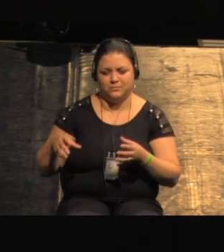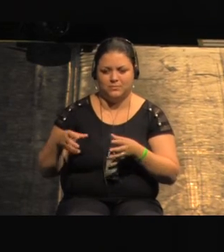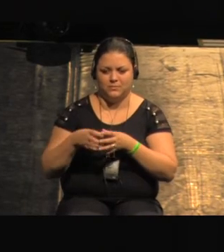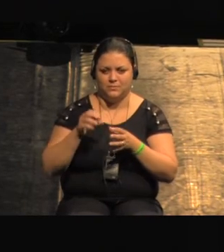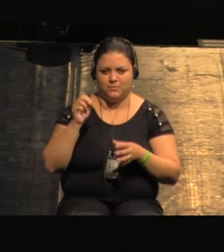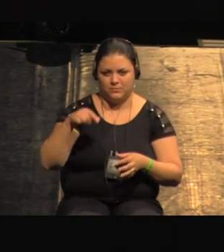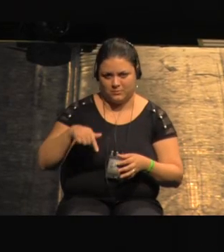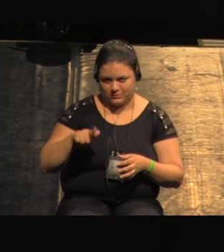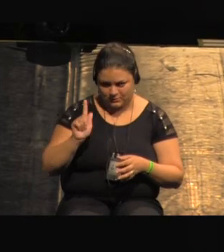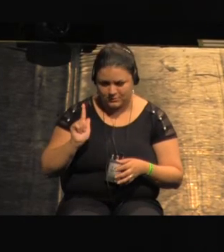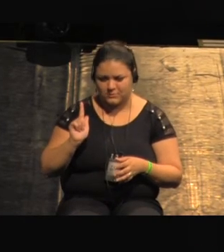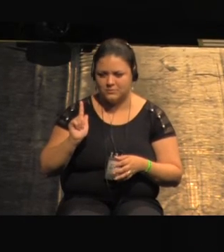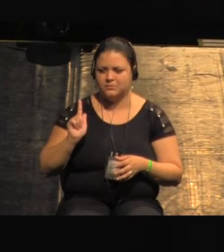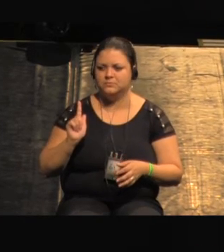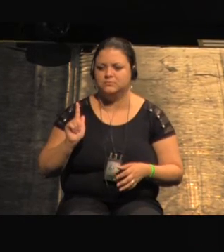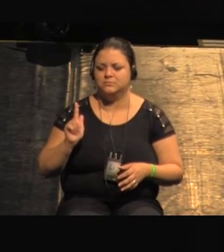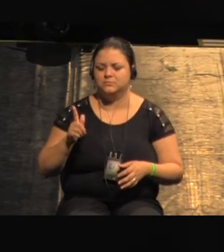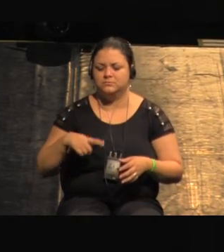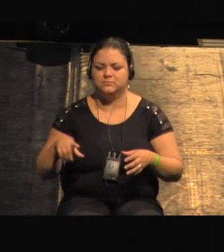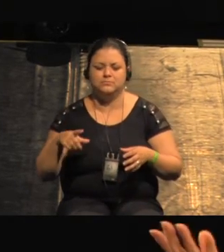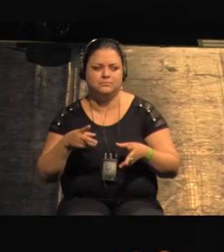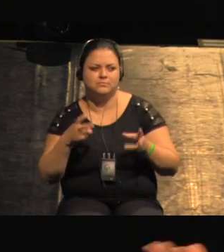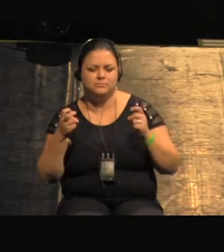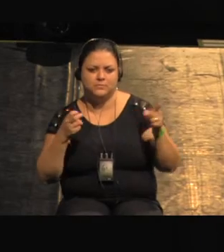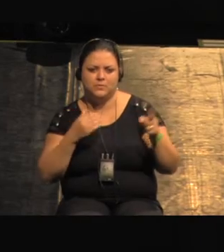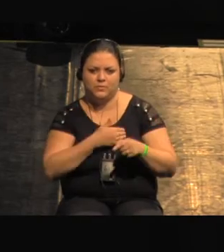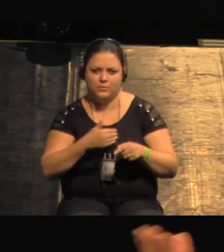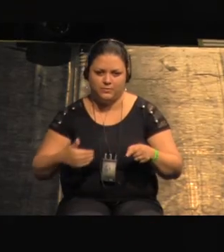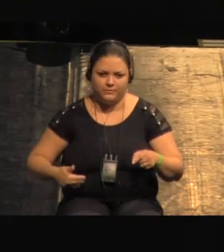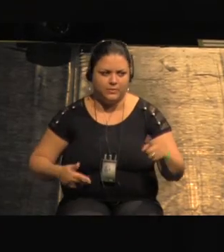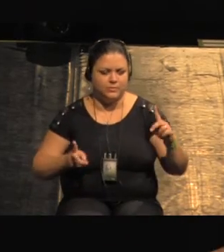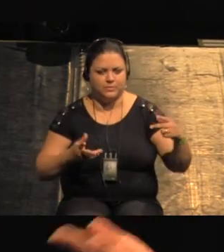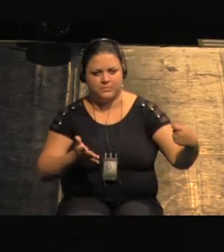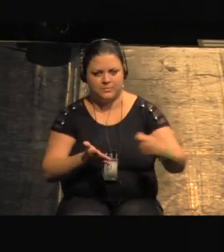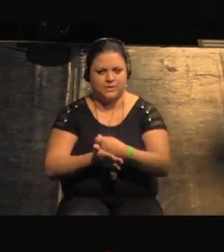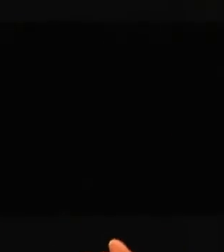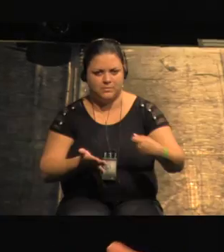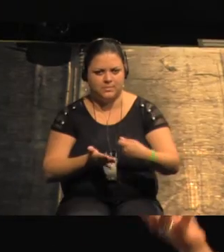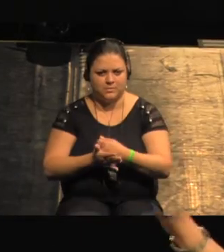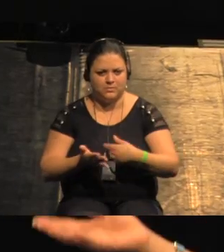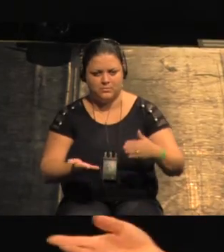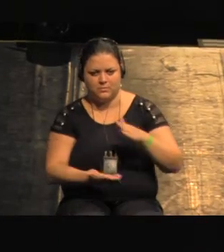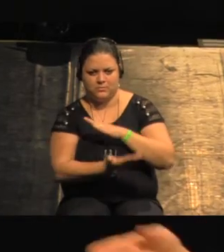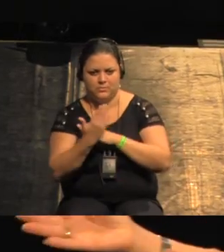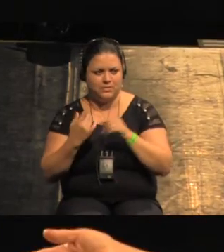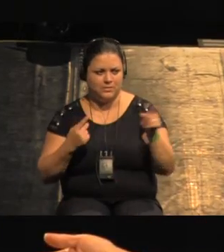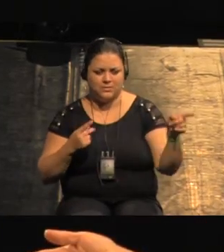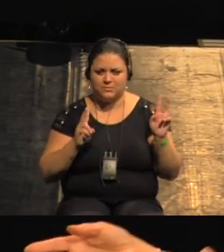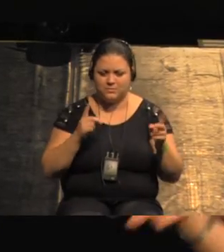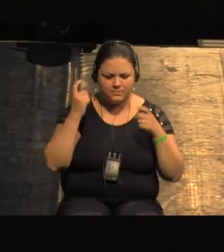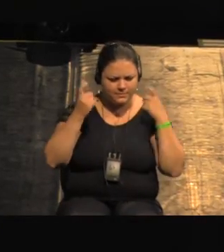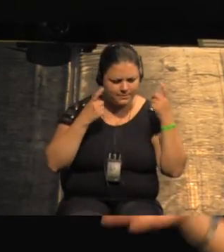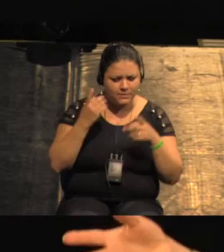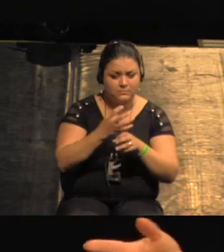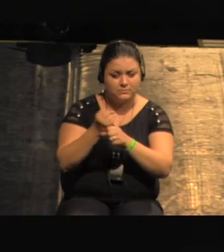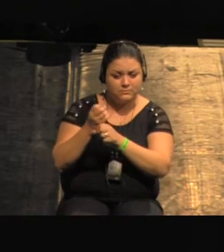não governamental, o governo, que é o nosso financiador, sempre leva em consideração os